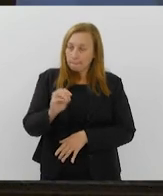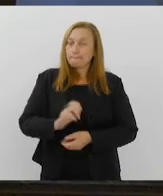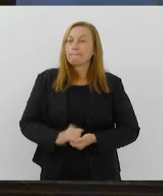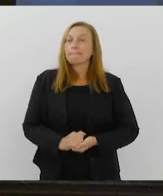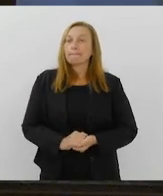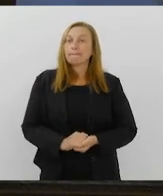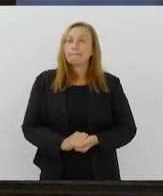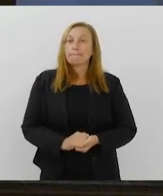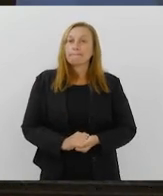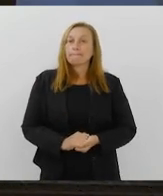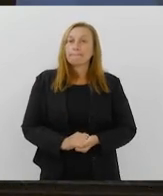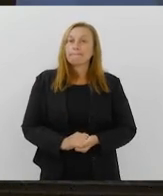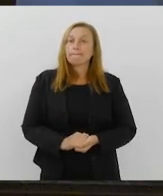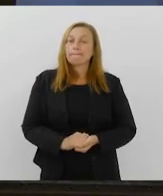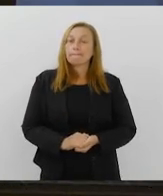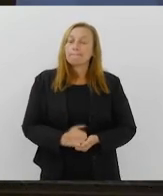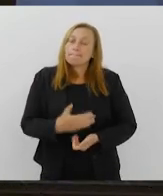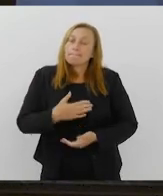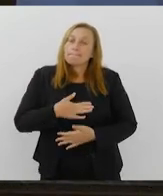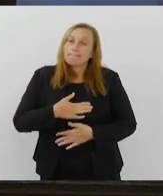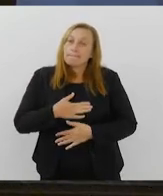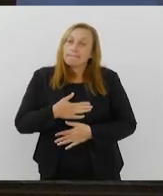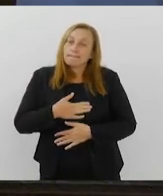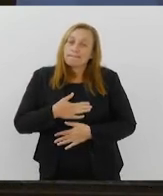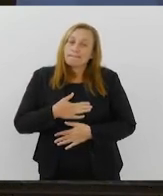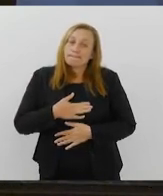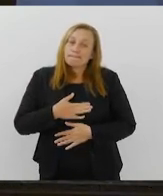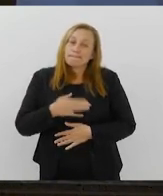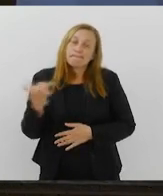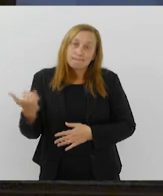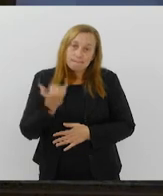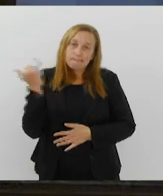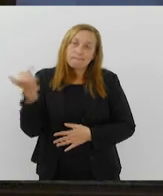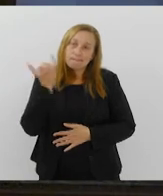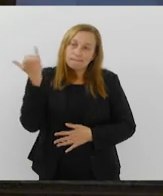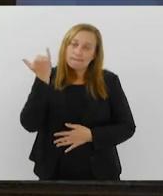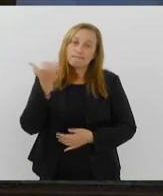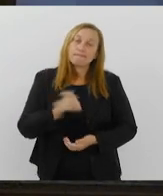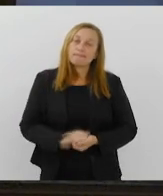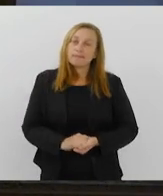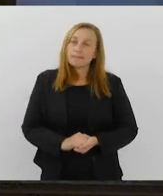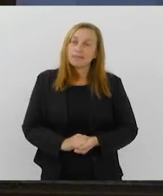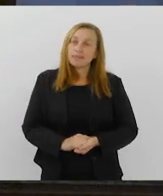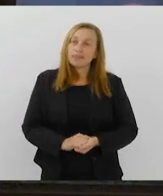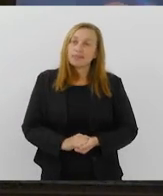foi uma figura, para mim, particularmente importante. Tá?